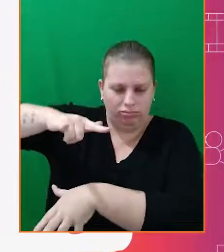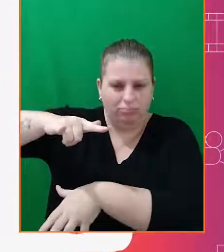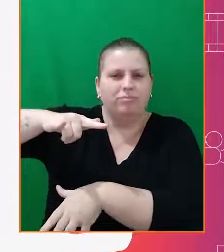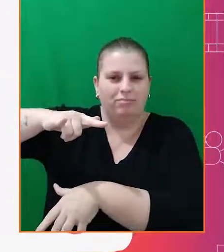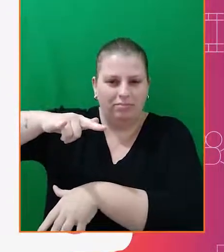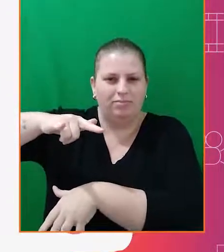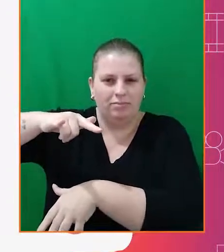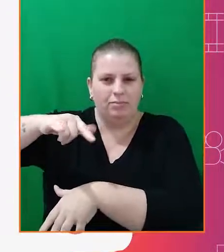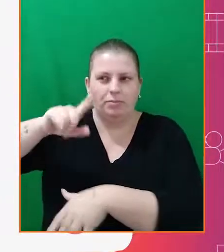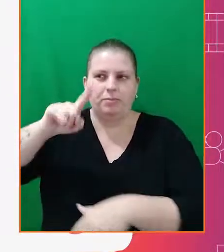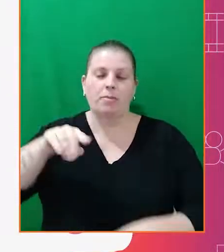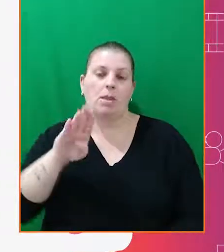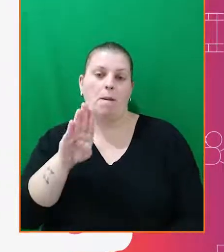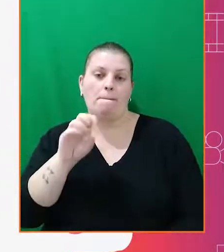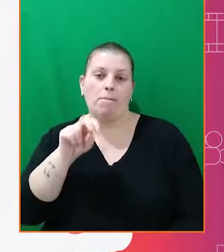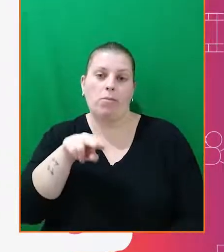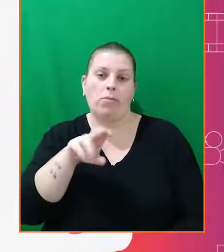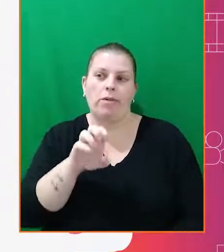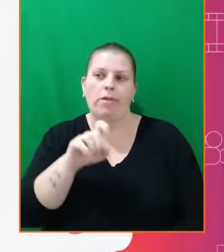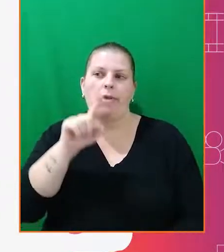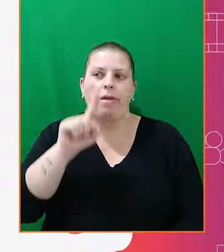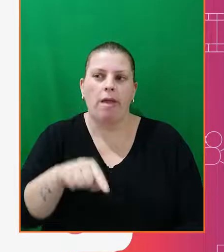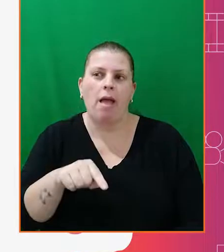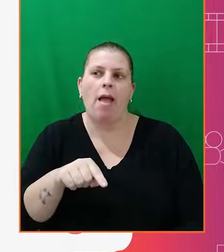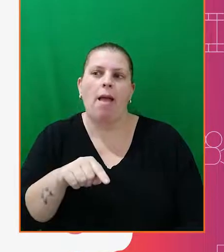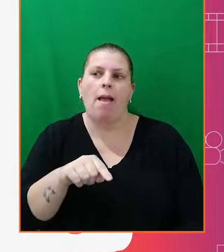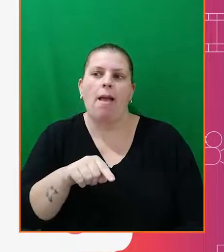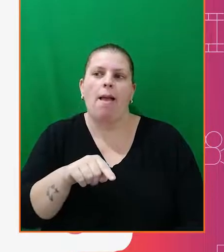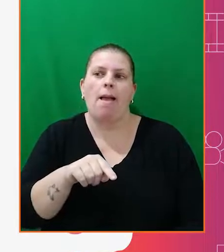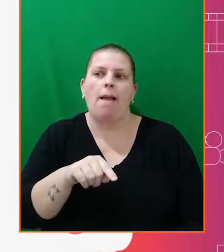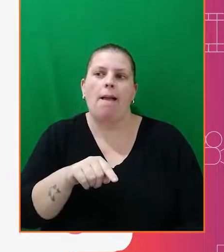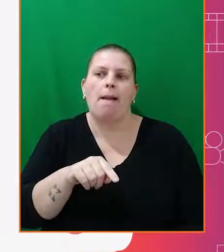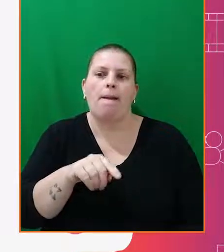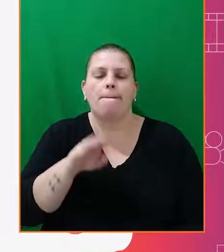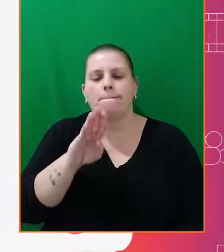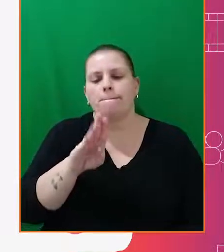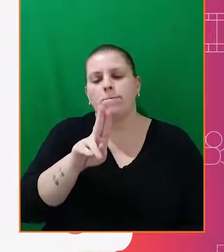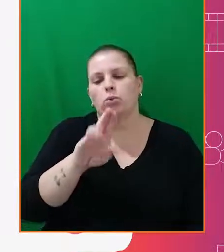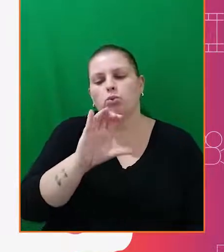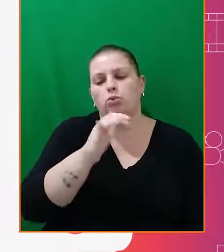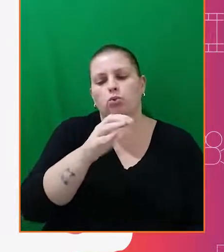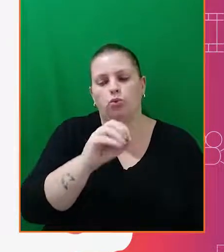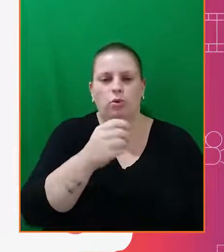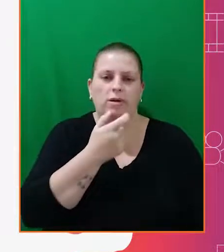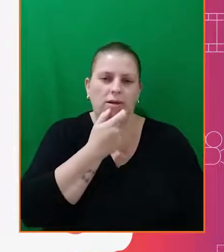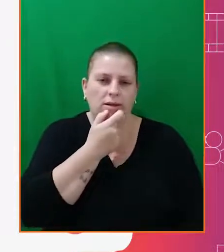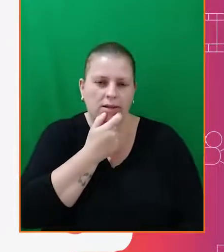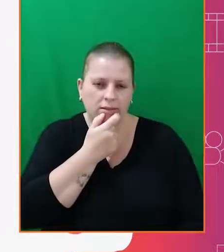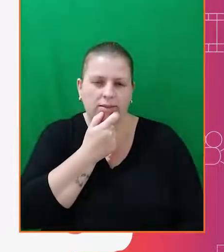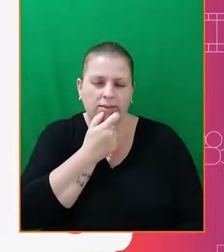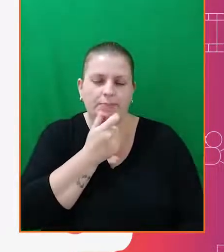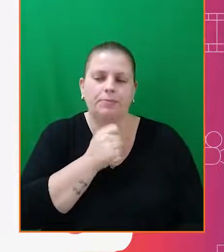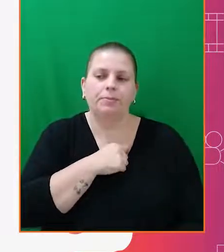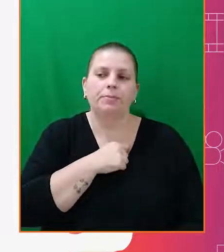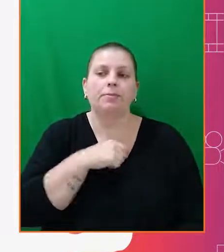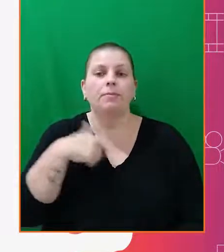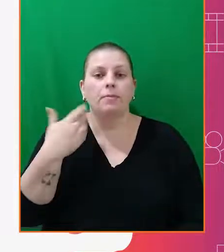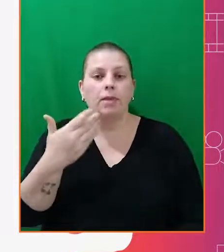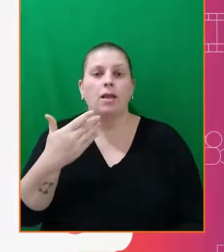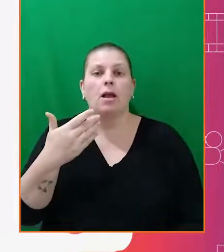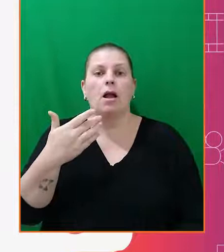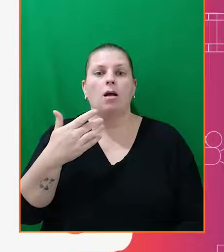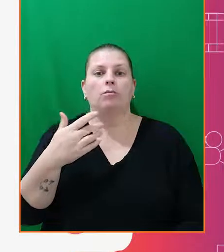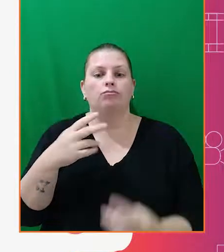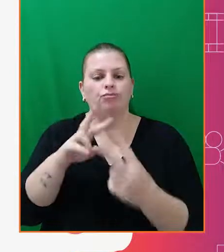as duas nomenclaturas querem dizer a mesma coisa. Bone é osso em inglês, né? E são